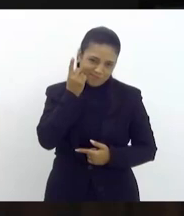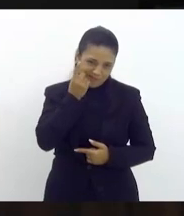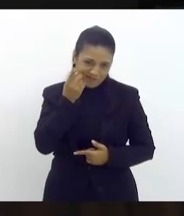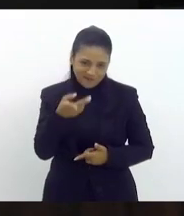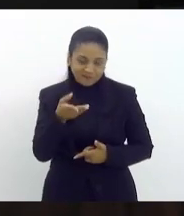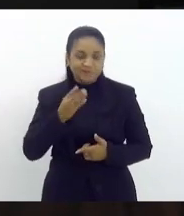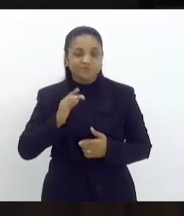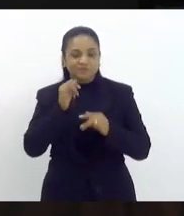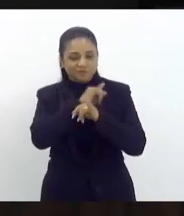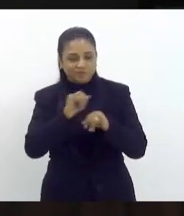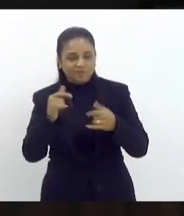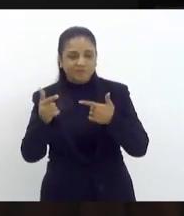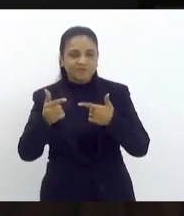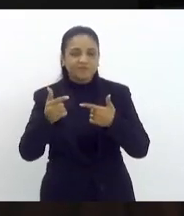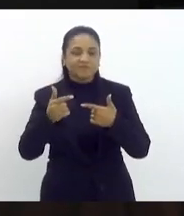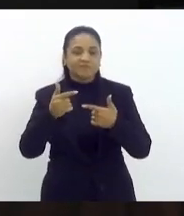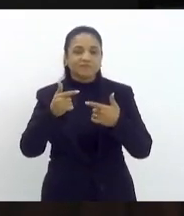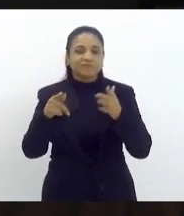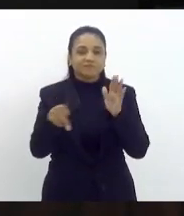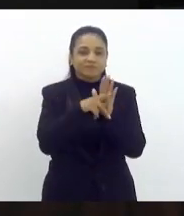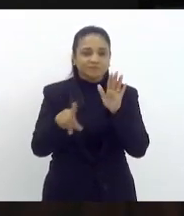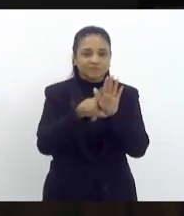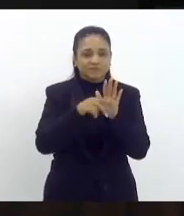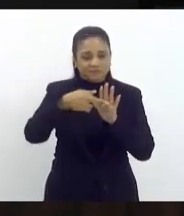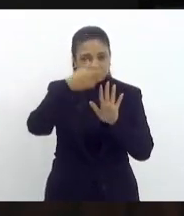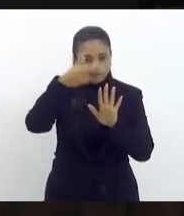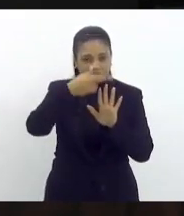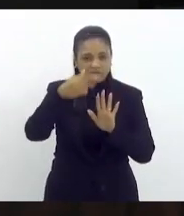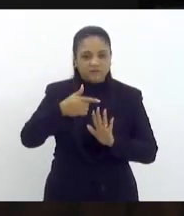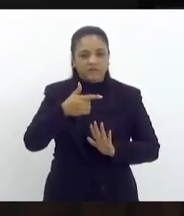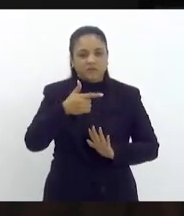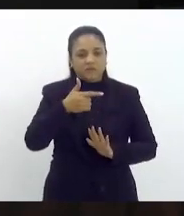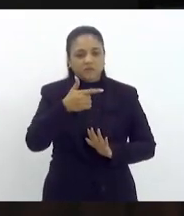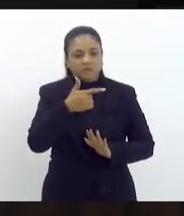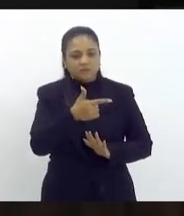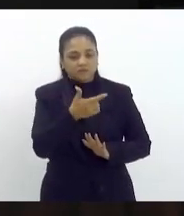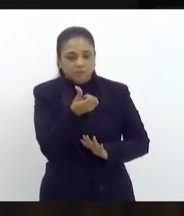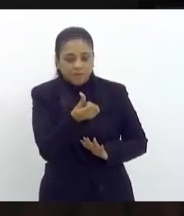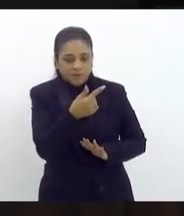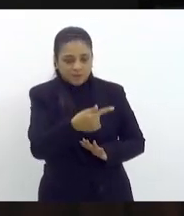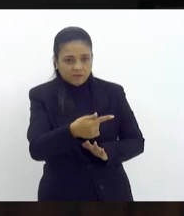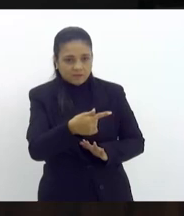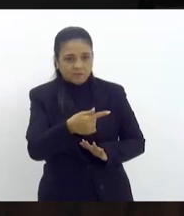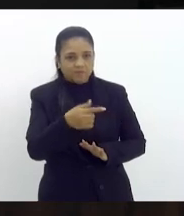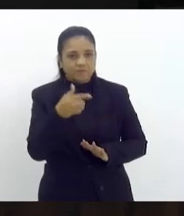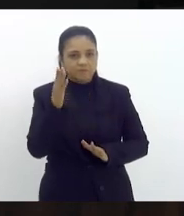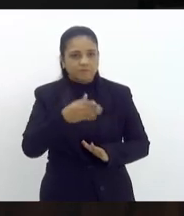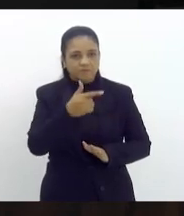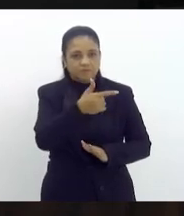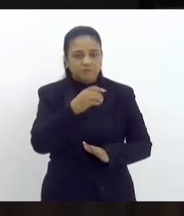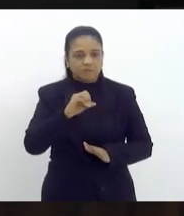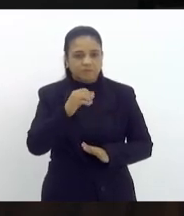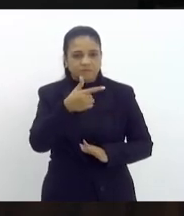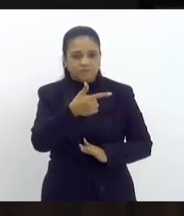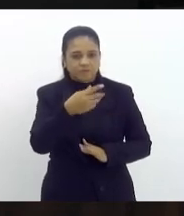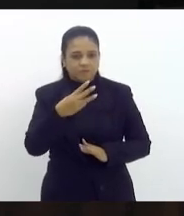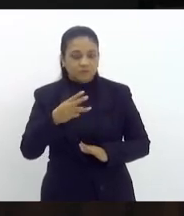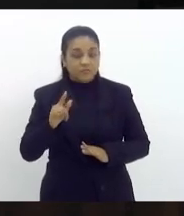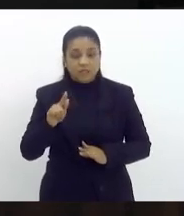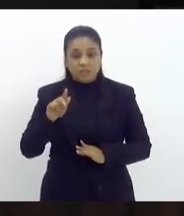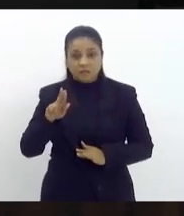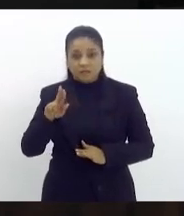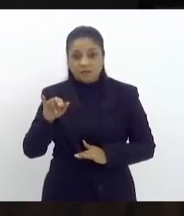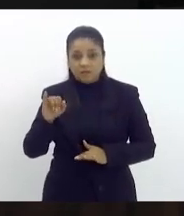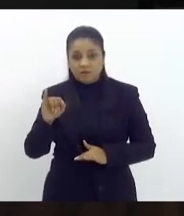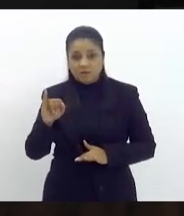anuncio projeto de resolução número 67 2023 de autoria do deputado Guilherme de Larolli que concede o